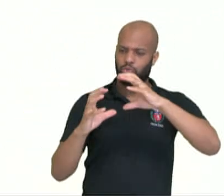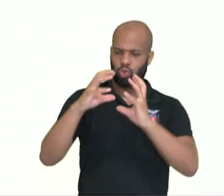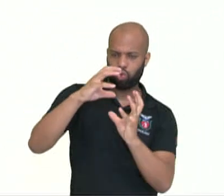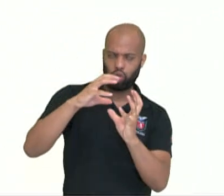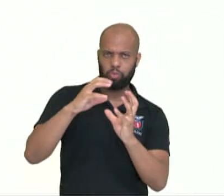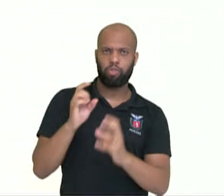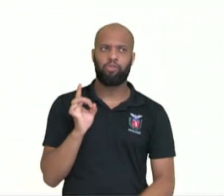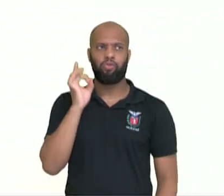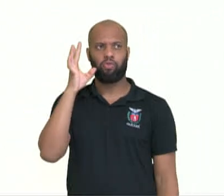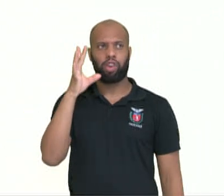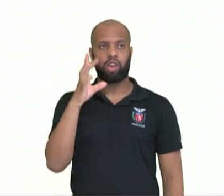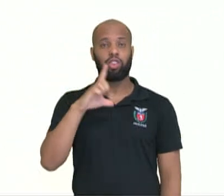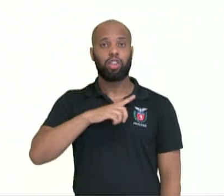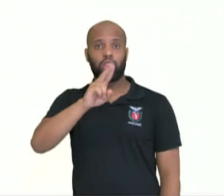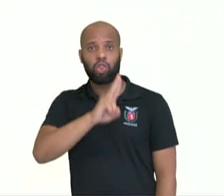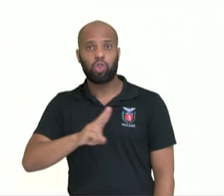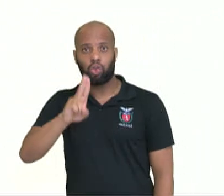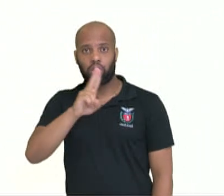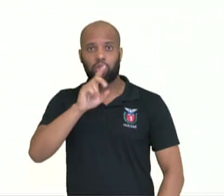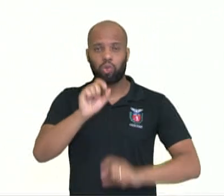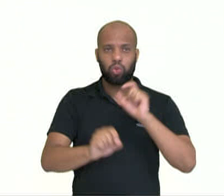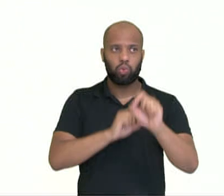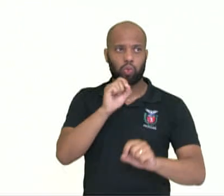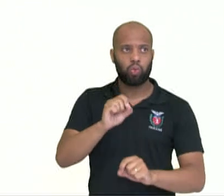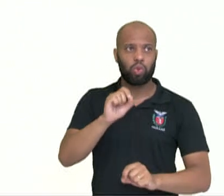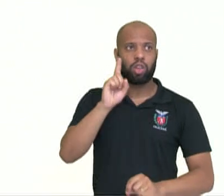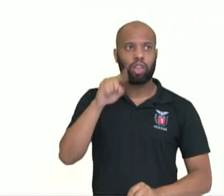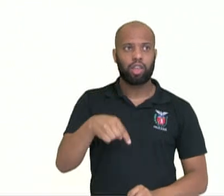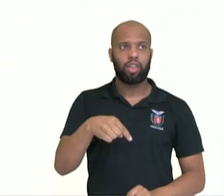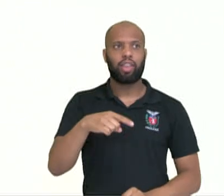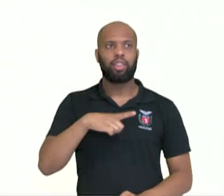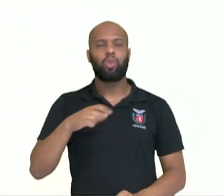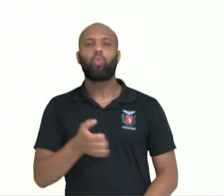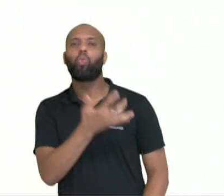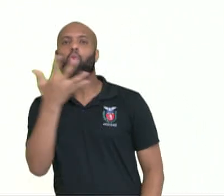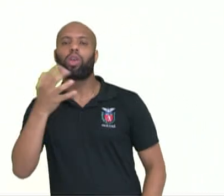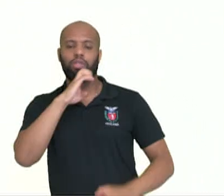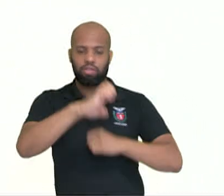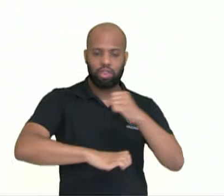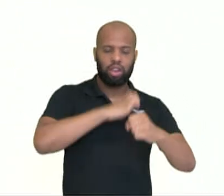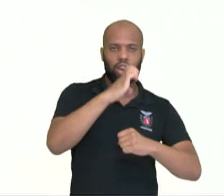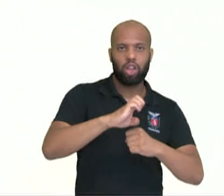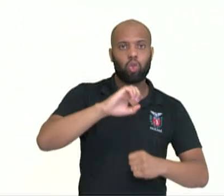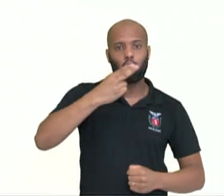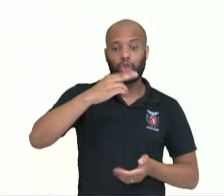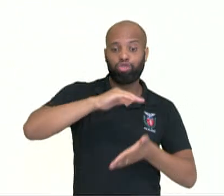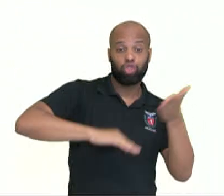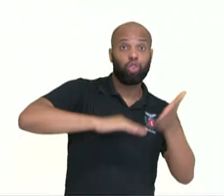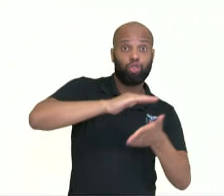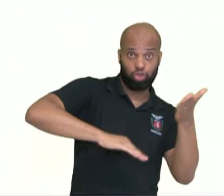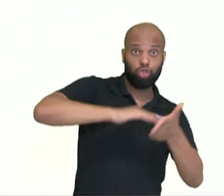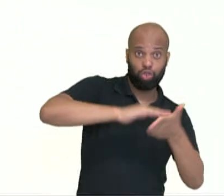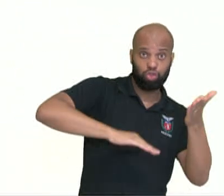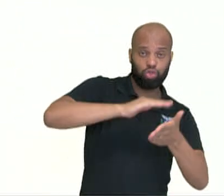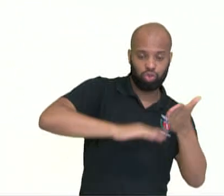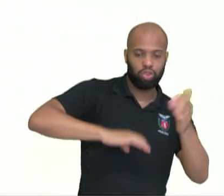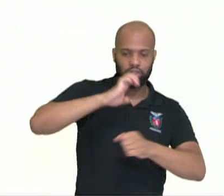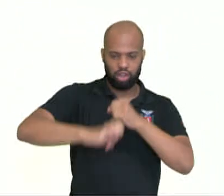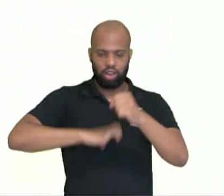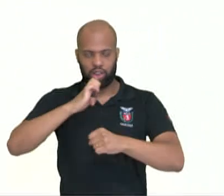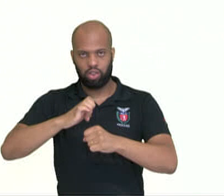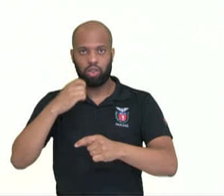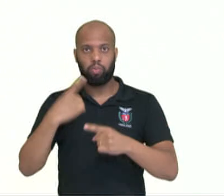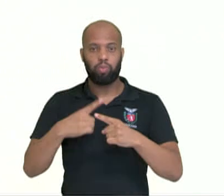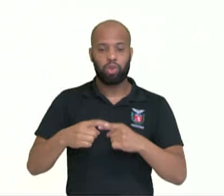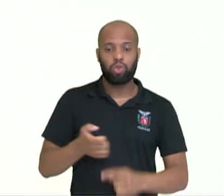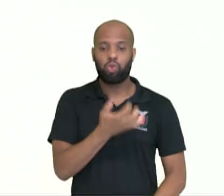difícil. Basta você saber o desequilíbrio elétrico, é o excesso de elétrons ou a baixa de elétrons. Okay? Lembre-se que o número